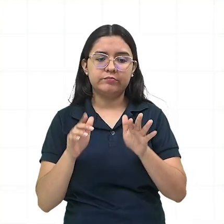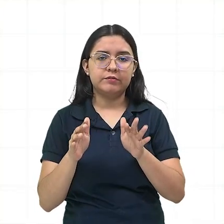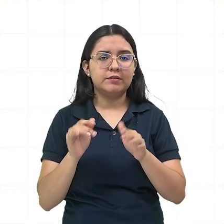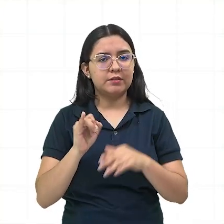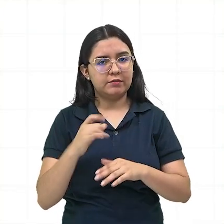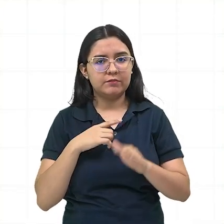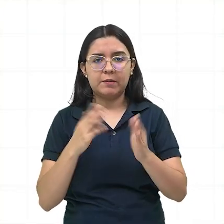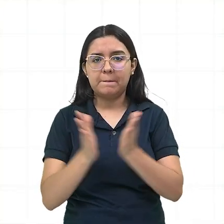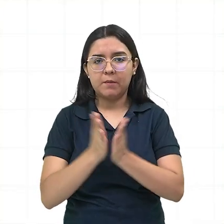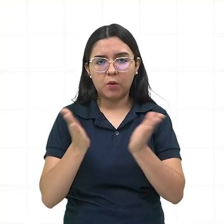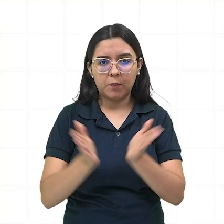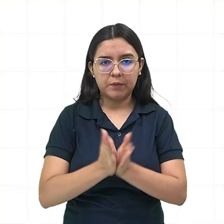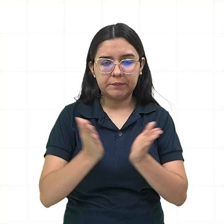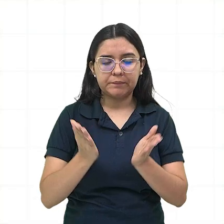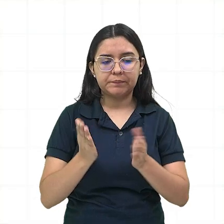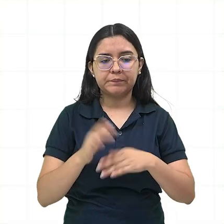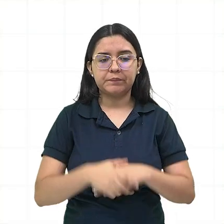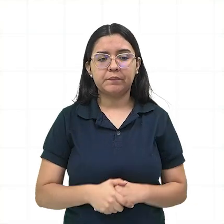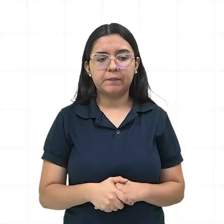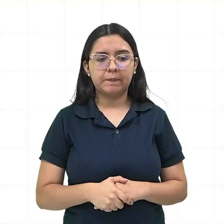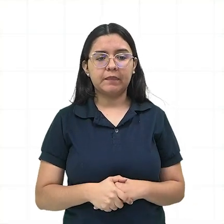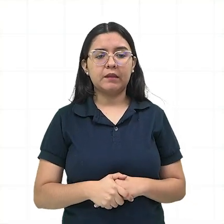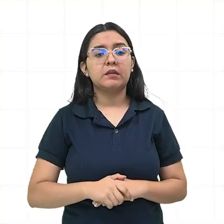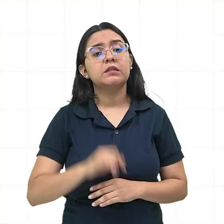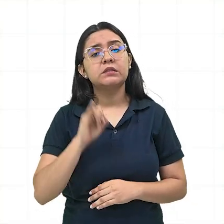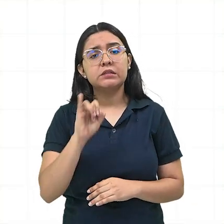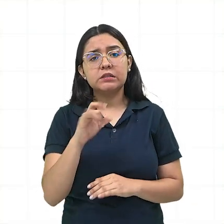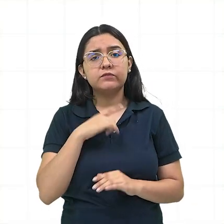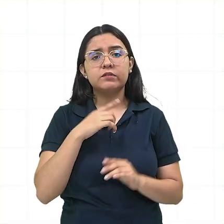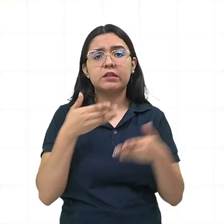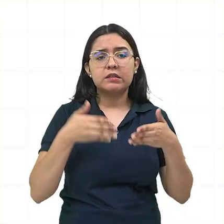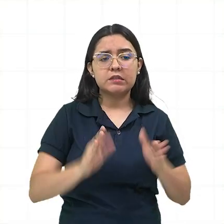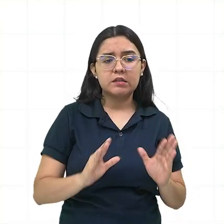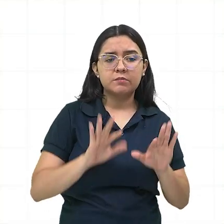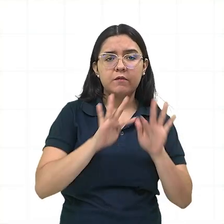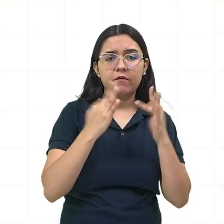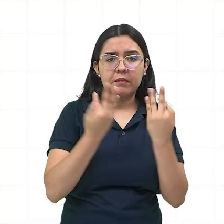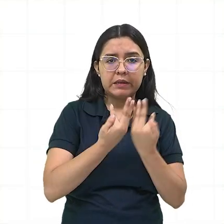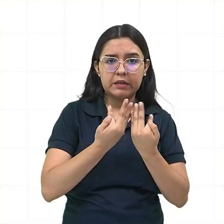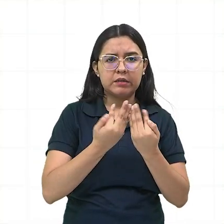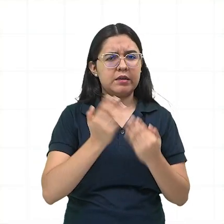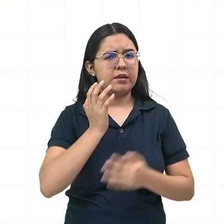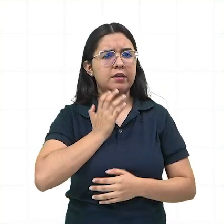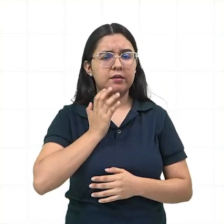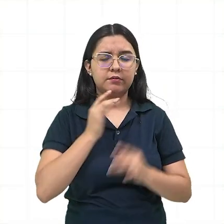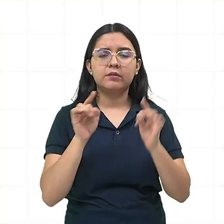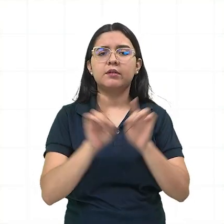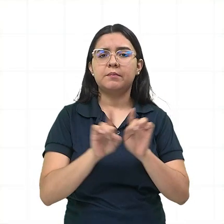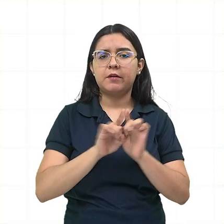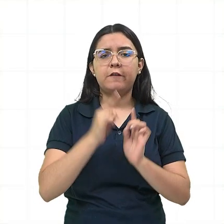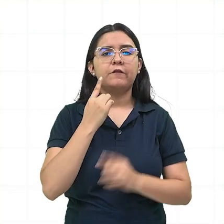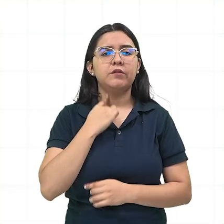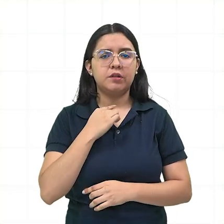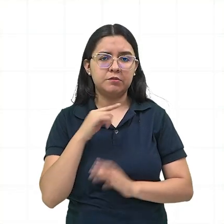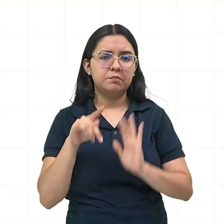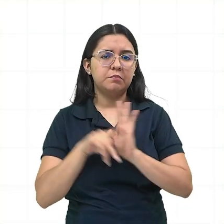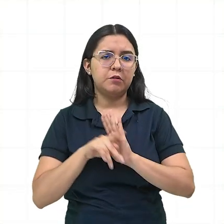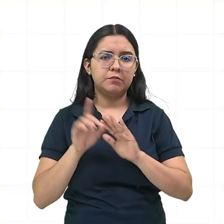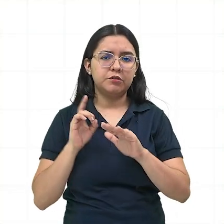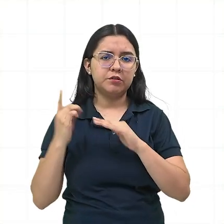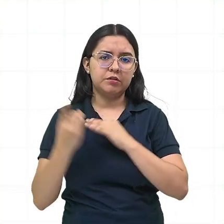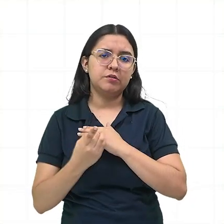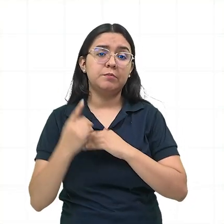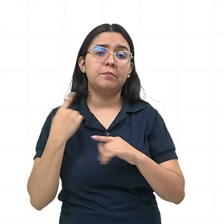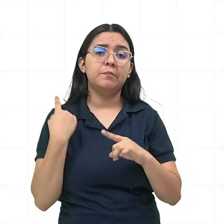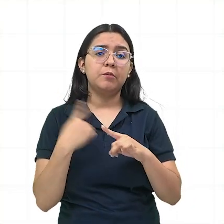Ok? Se você nascesse numa casta mais rica, era também vontade de Deus, porque você estava abençoada,